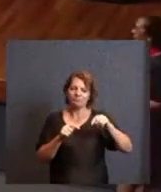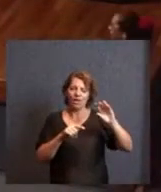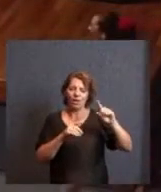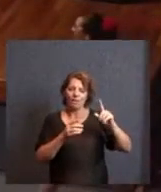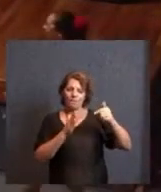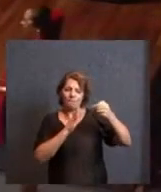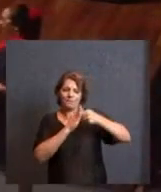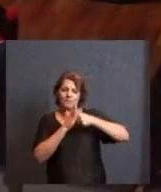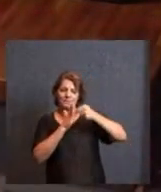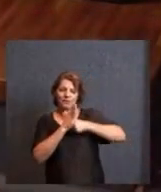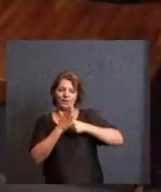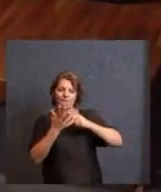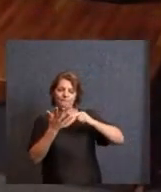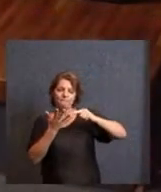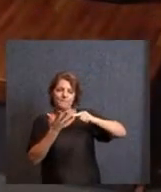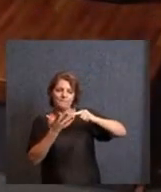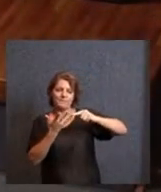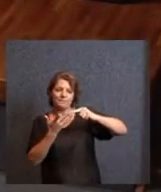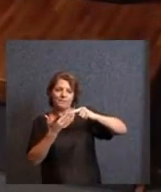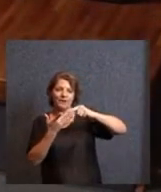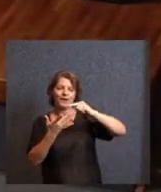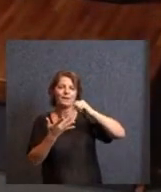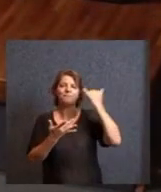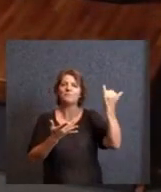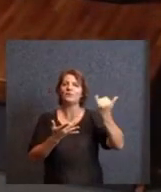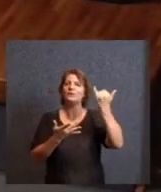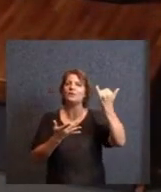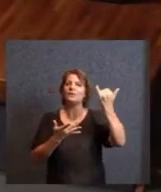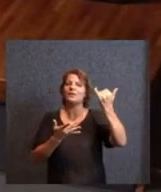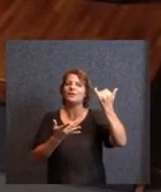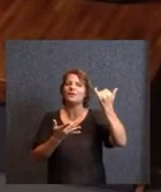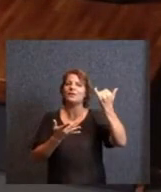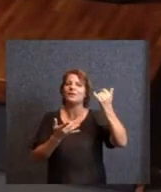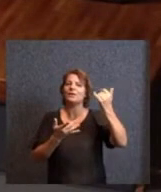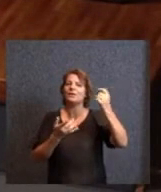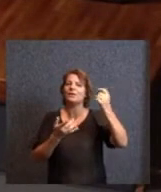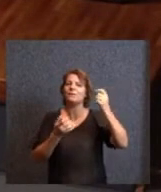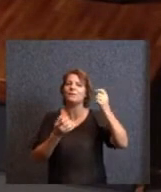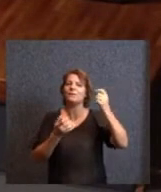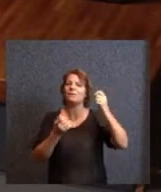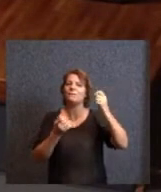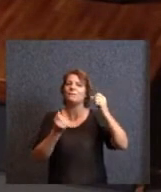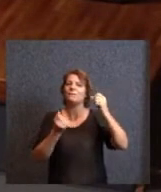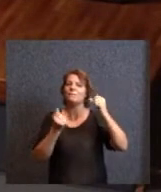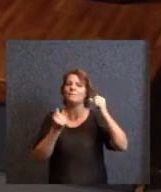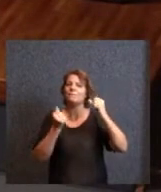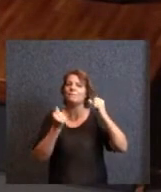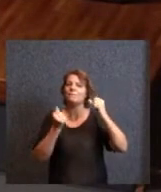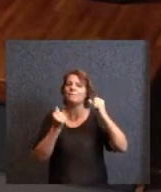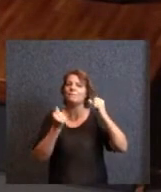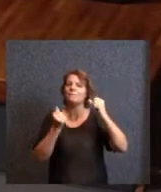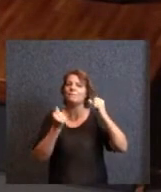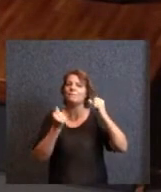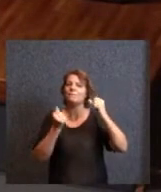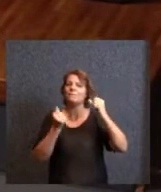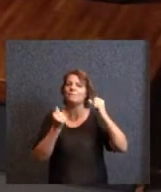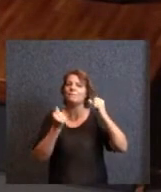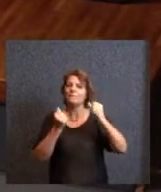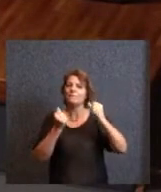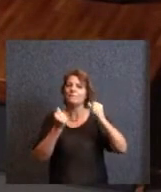tona alguns pontos importantes que porventura possam não ter ficado claros. Com relação à primeira pergunta, né, como é que